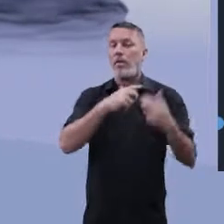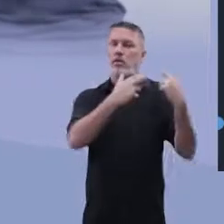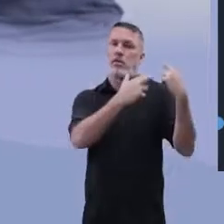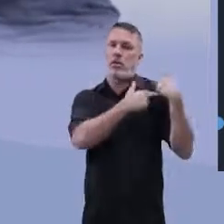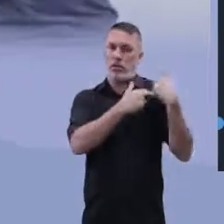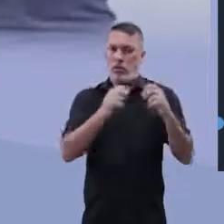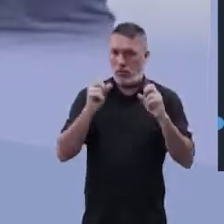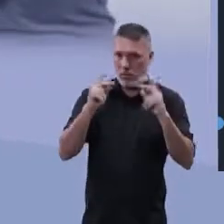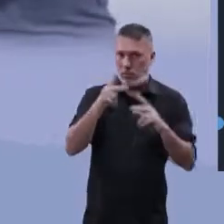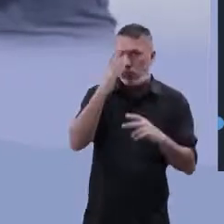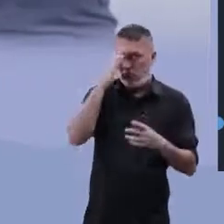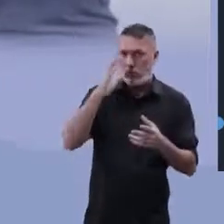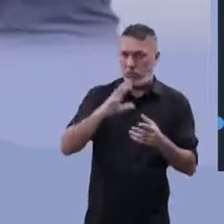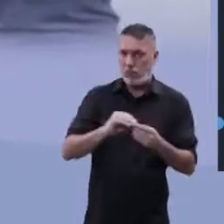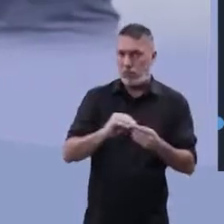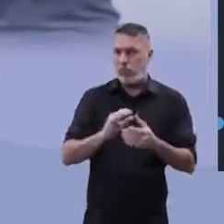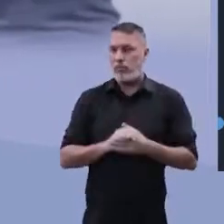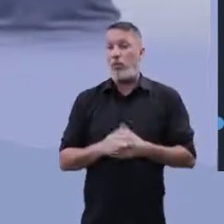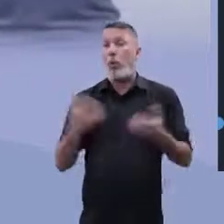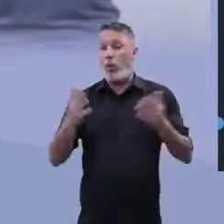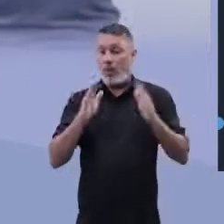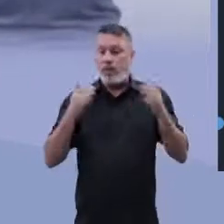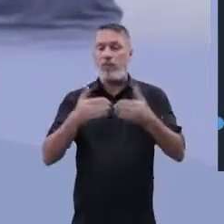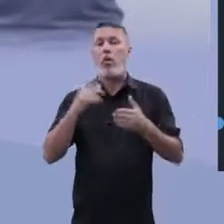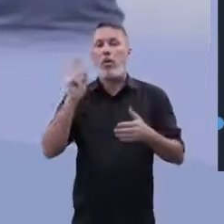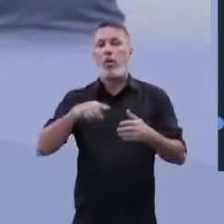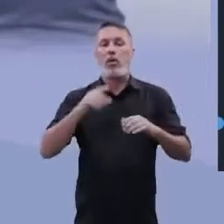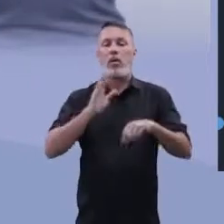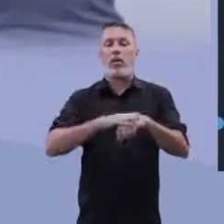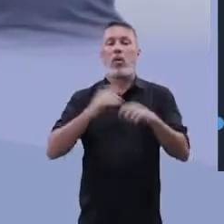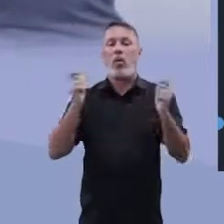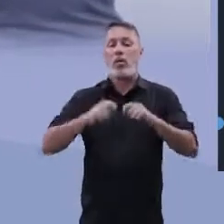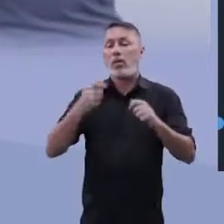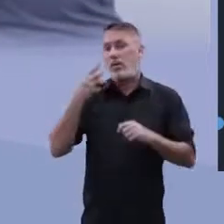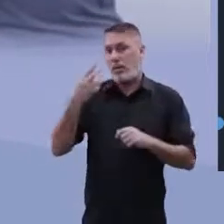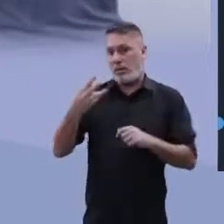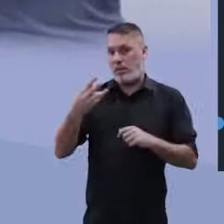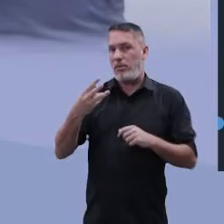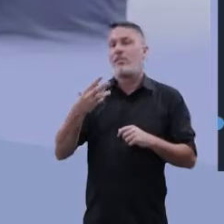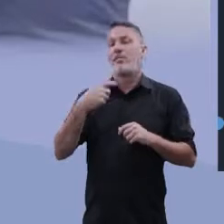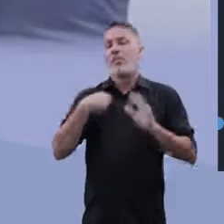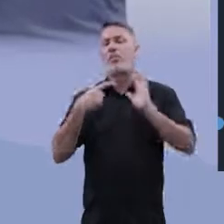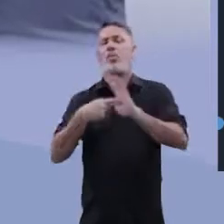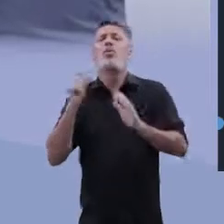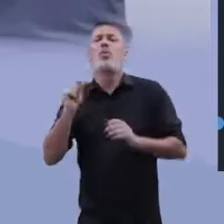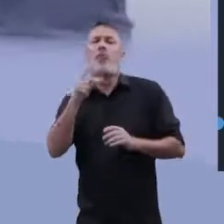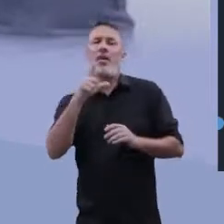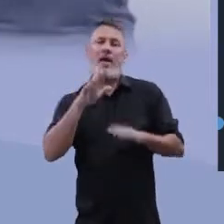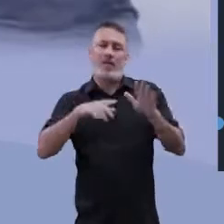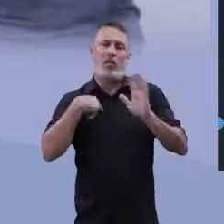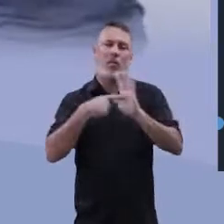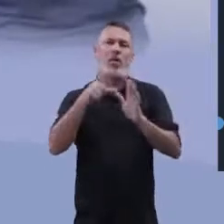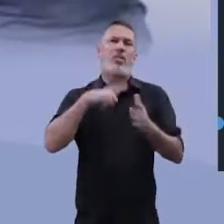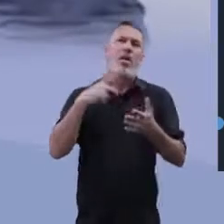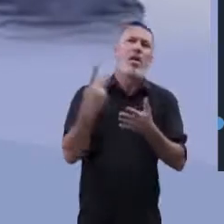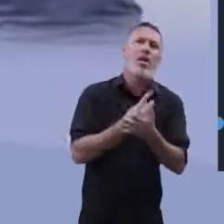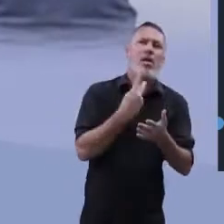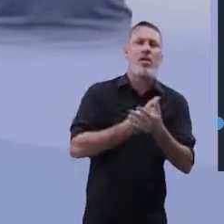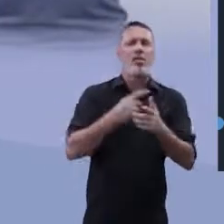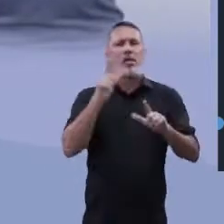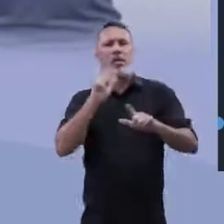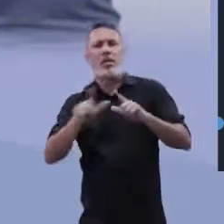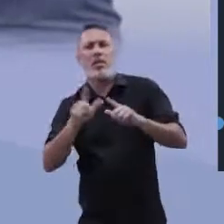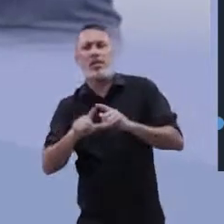tem a sua responsabilidade. E hoje nós vamos trabalhar exclusivamente na competência 3, porque às vezes eu vou apresentar para vocês ali um erro, vai aparecer